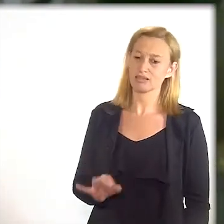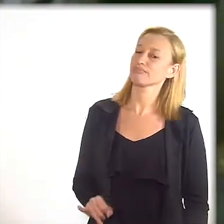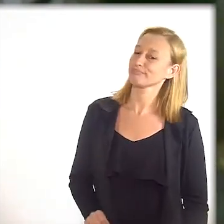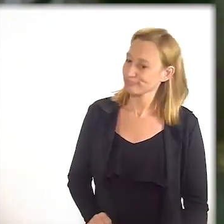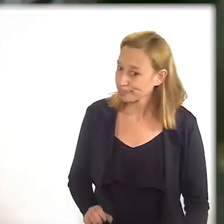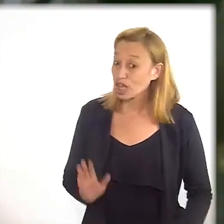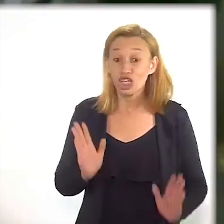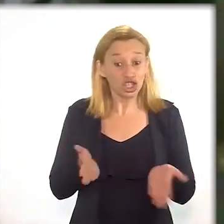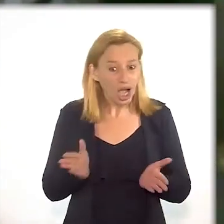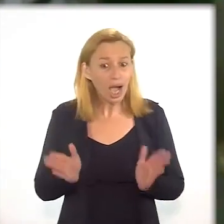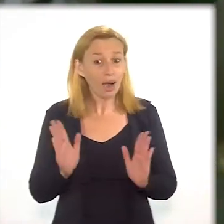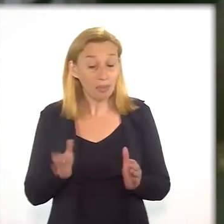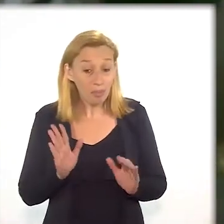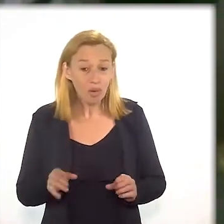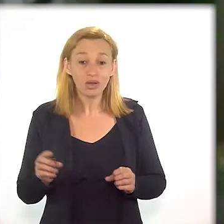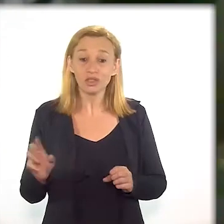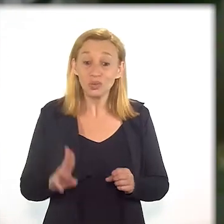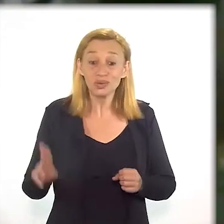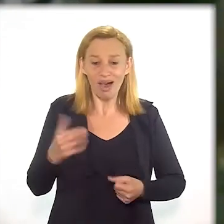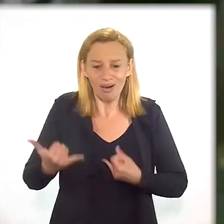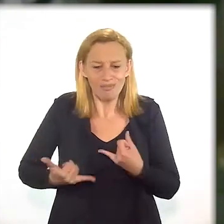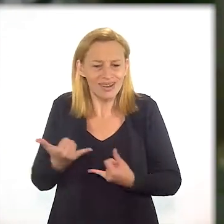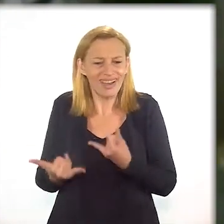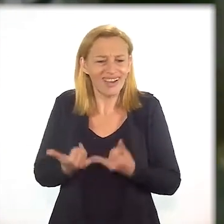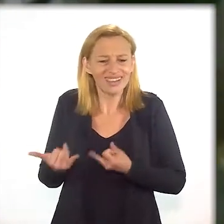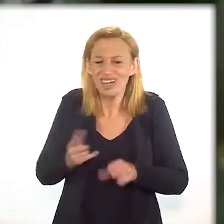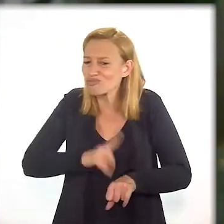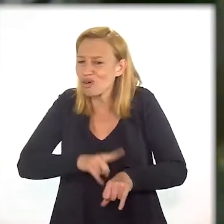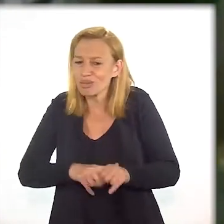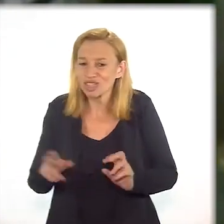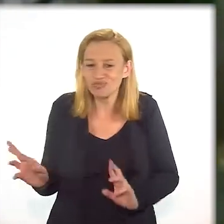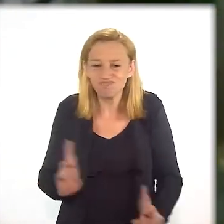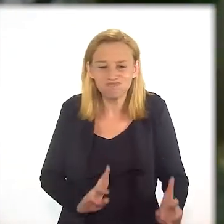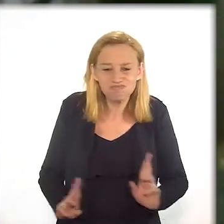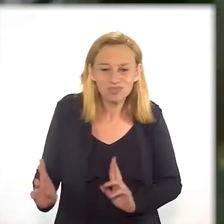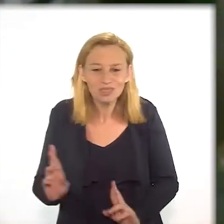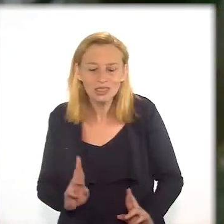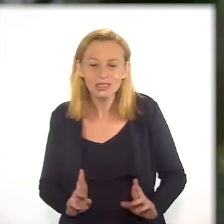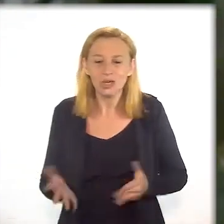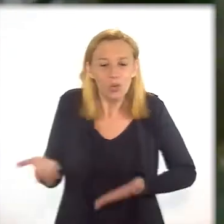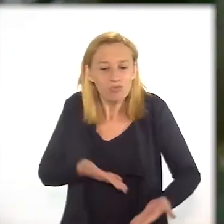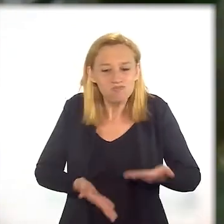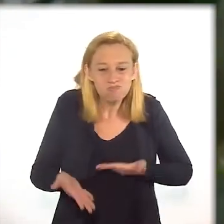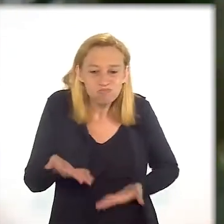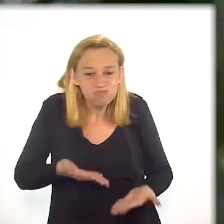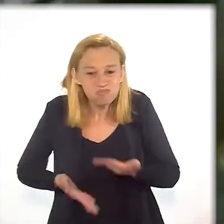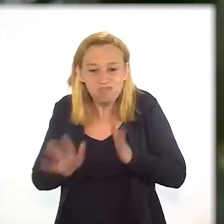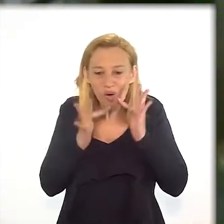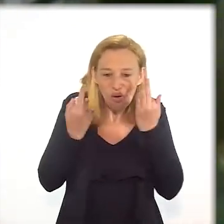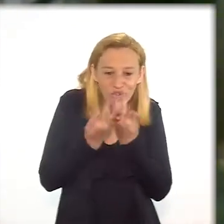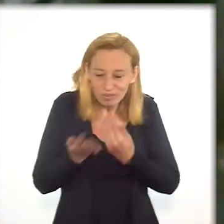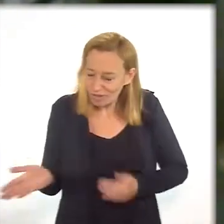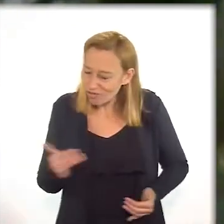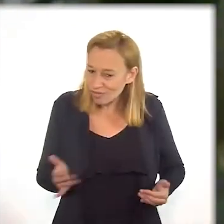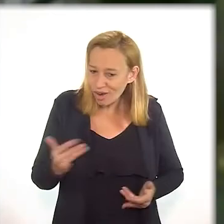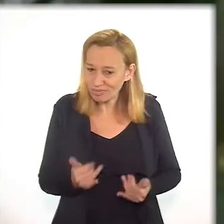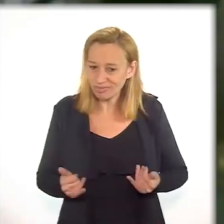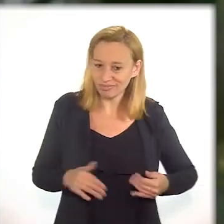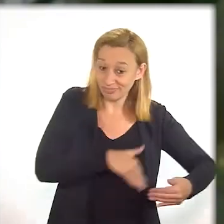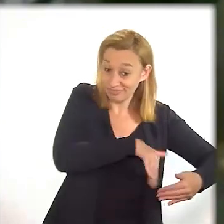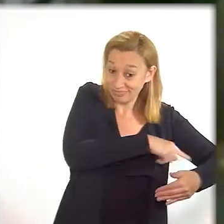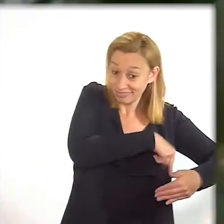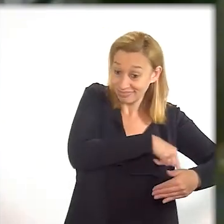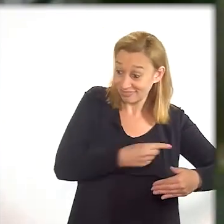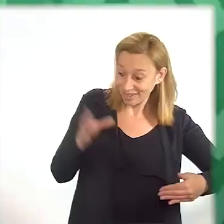entender, mas já pode ser uma brincadeira, um momento de interação da família, se houver outras crianças,